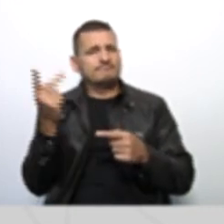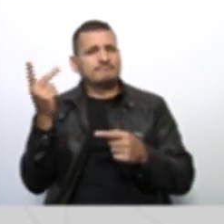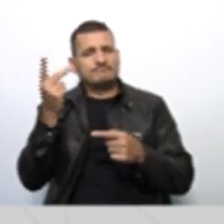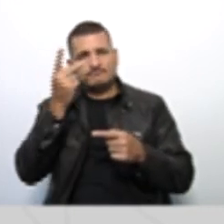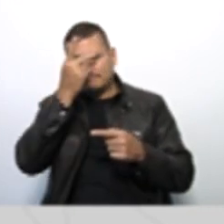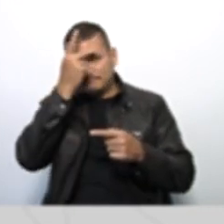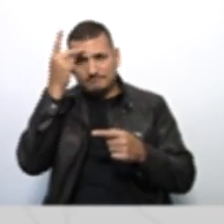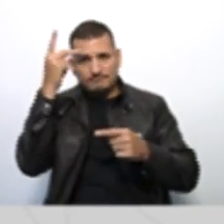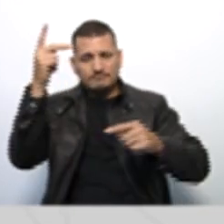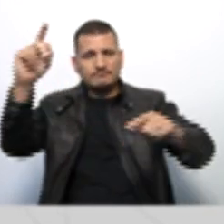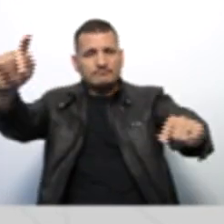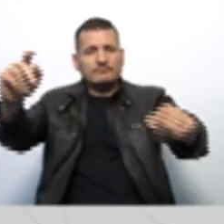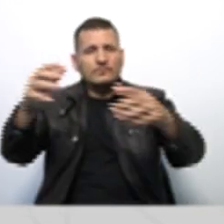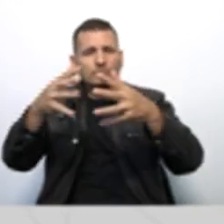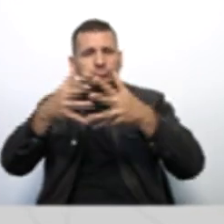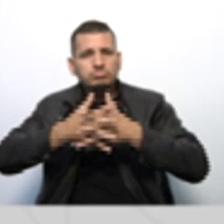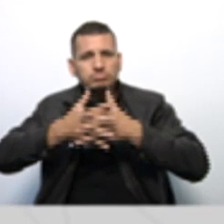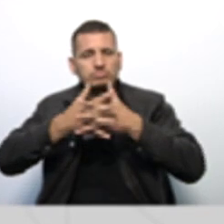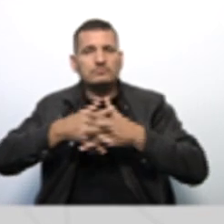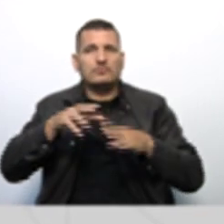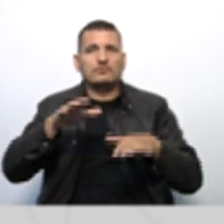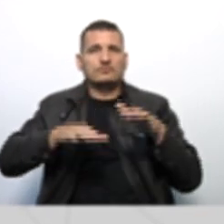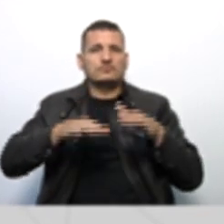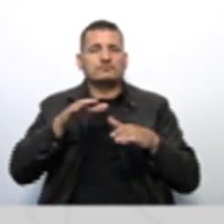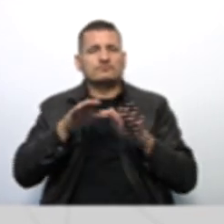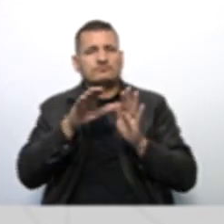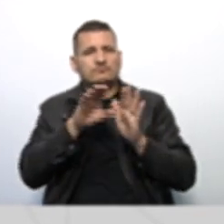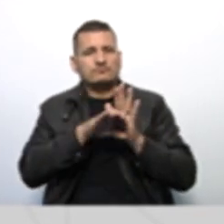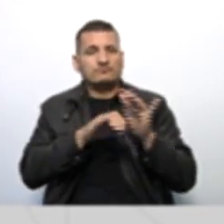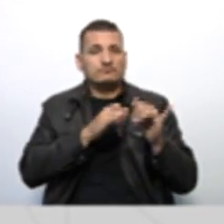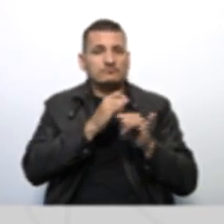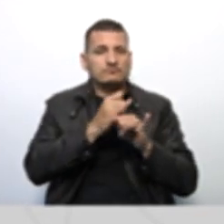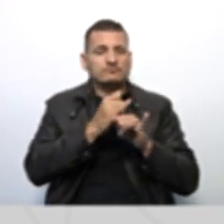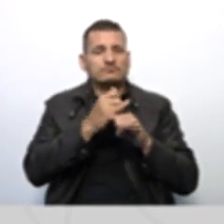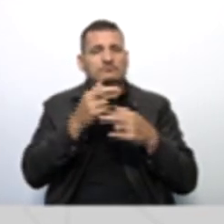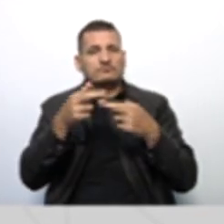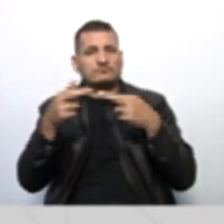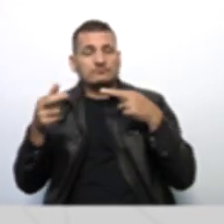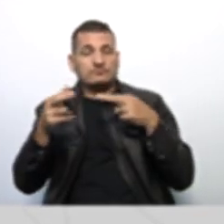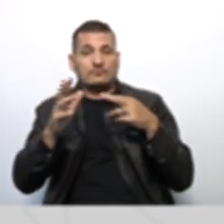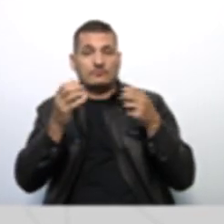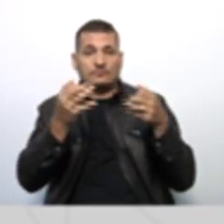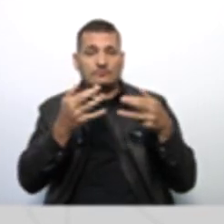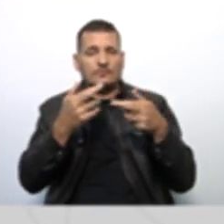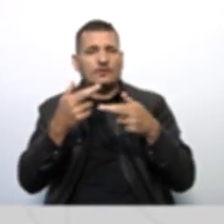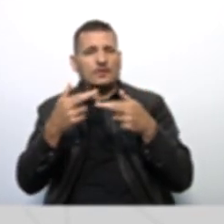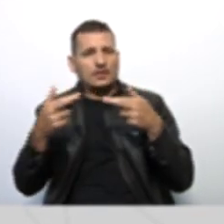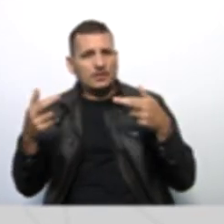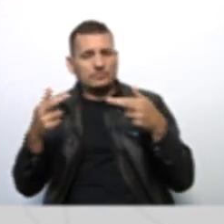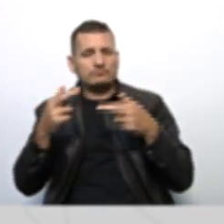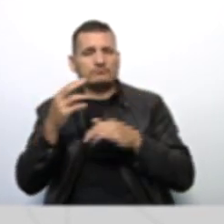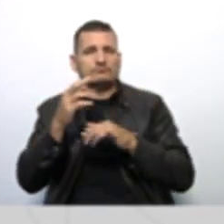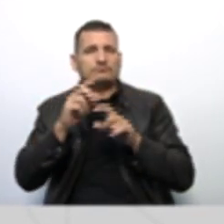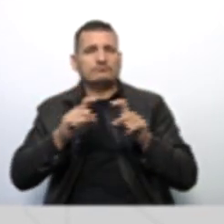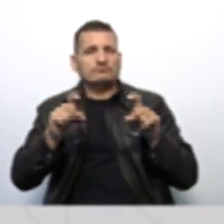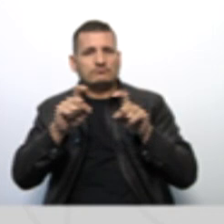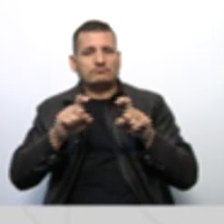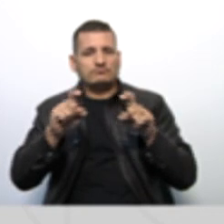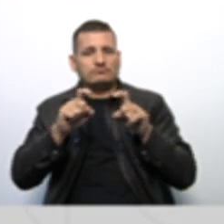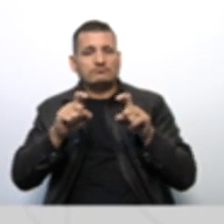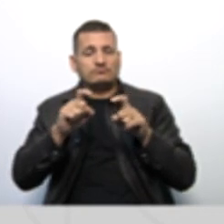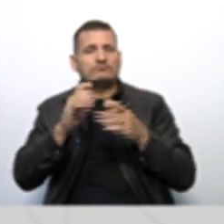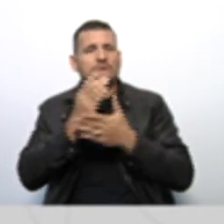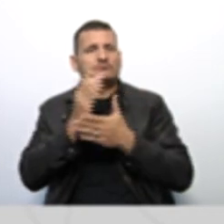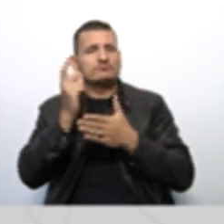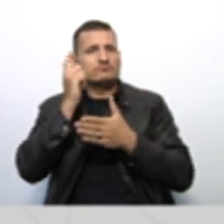tratamos o conceito de internet e redes, não é isso? Quando falamos em redes ou redes de computadores, muitos logo pensam